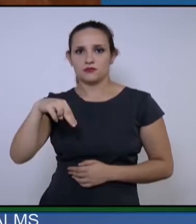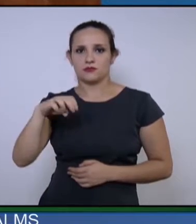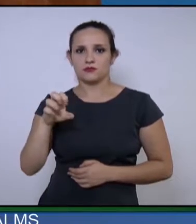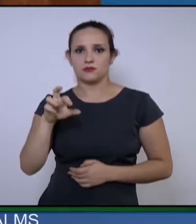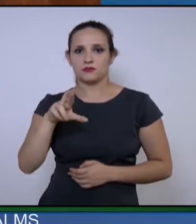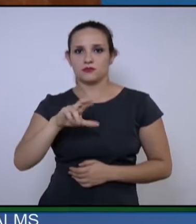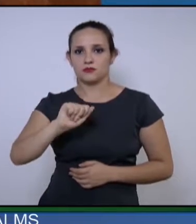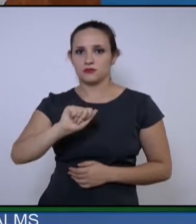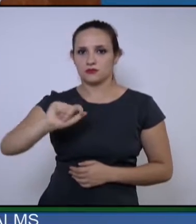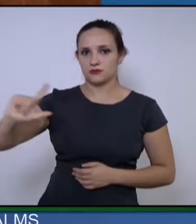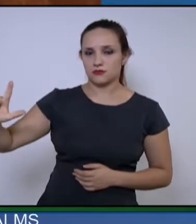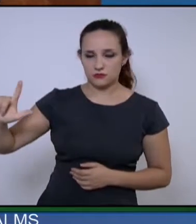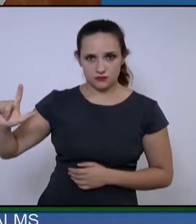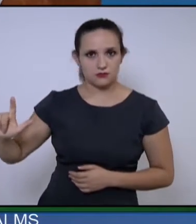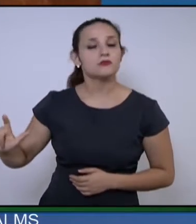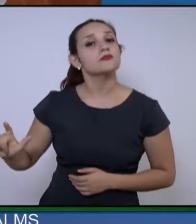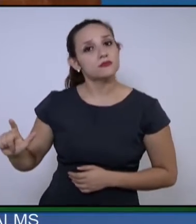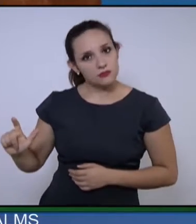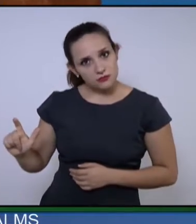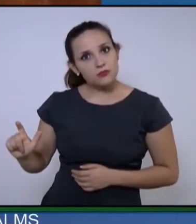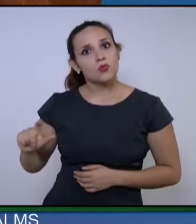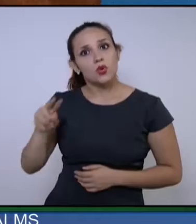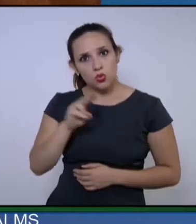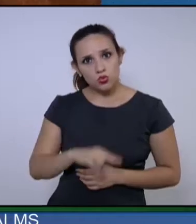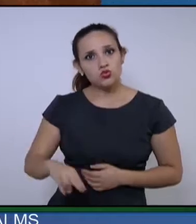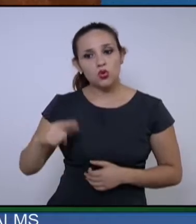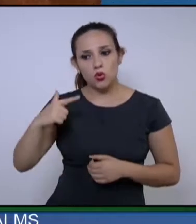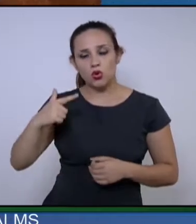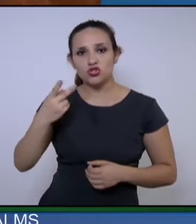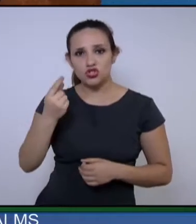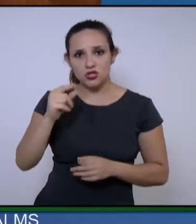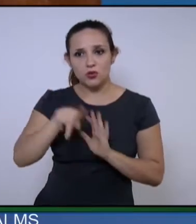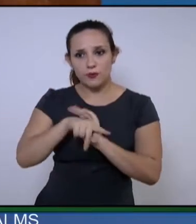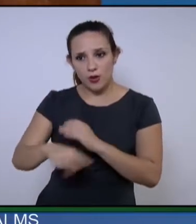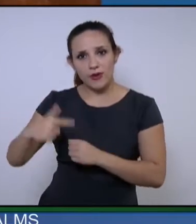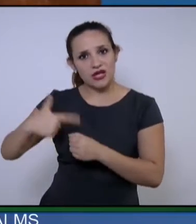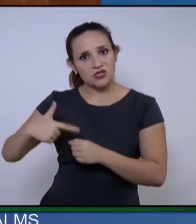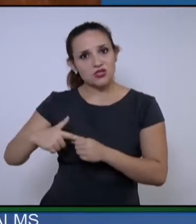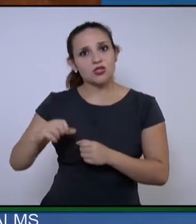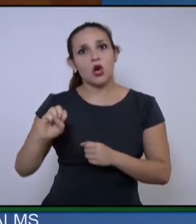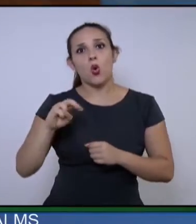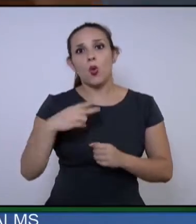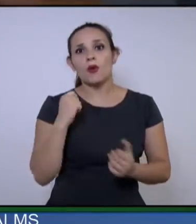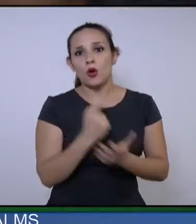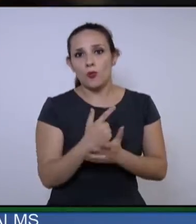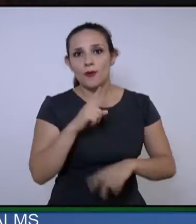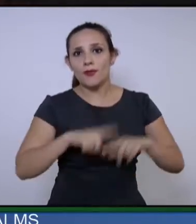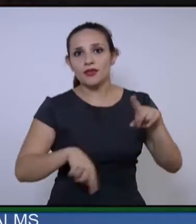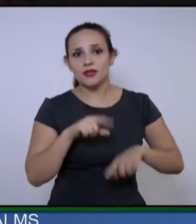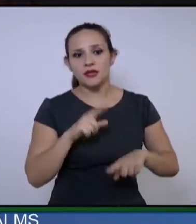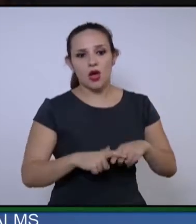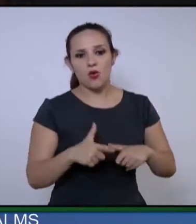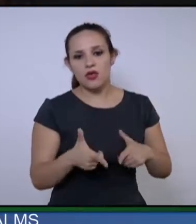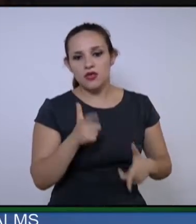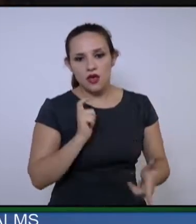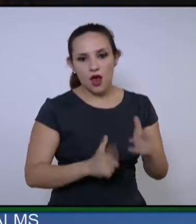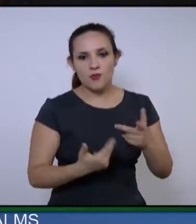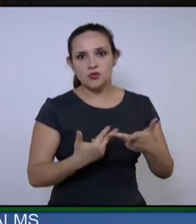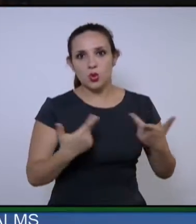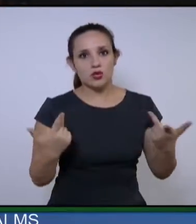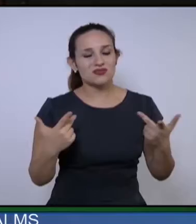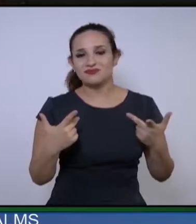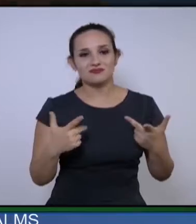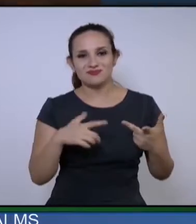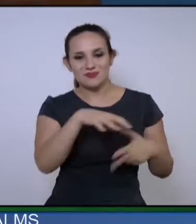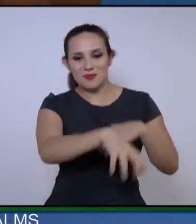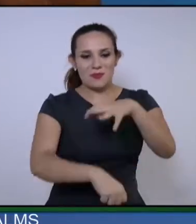armas para poderem operar, pondo em risco a capacidade e prontidão das tropas. Outros comandantes temem um risco de